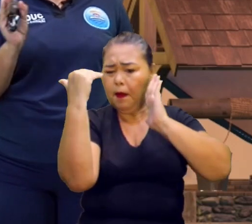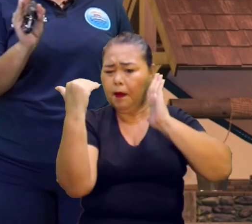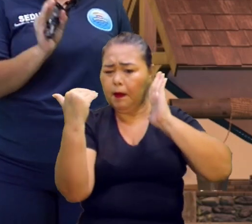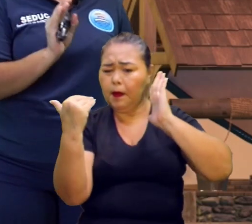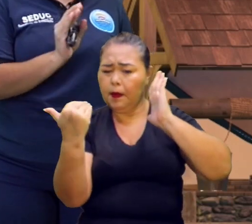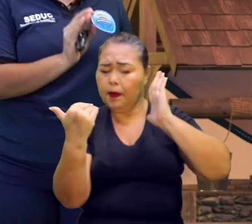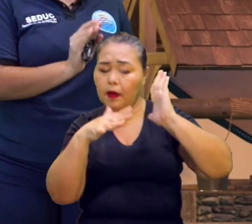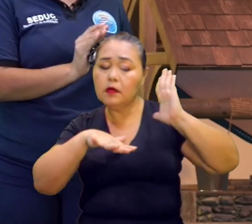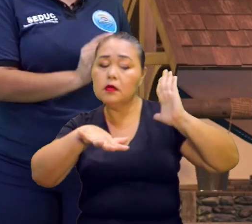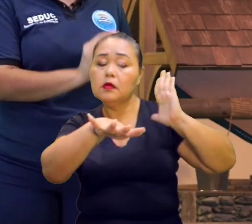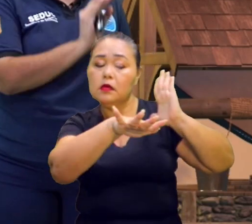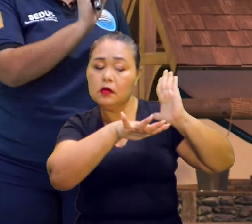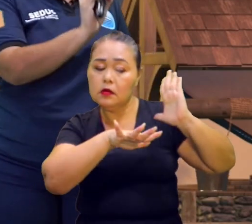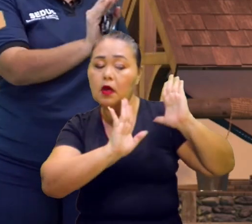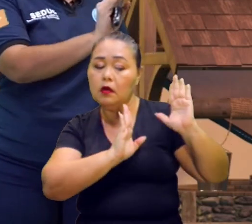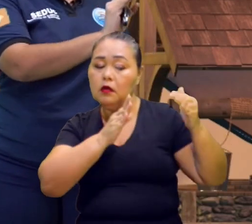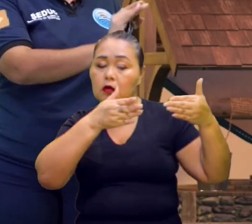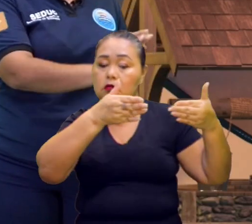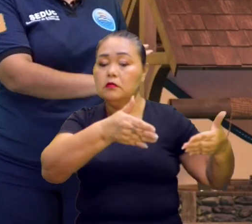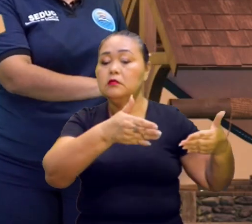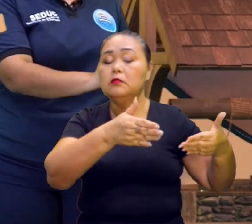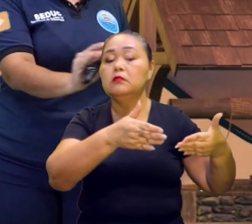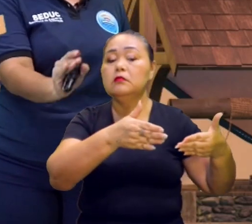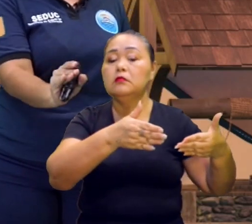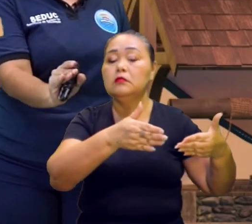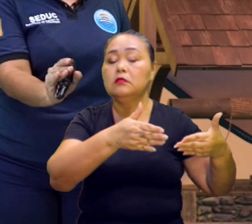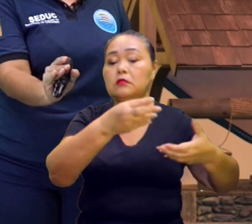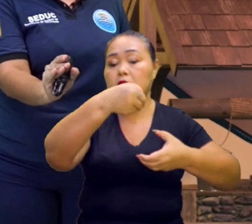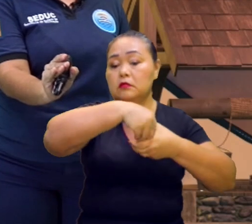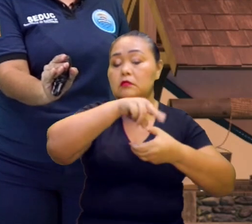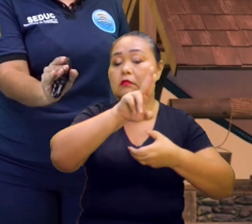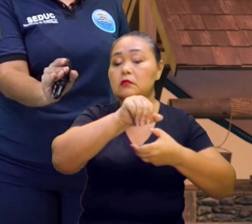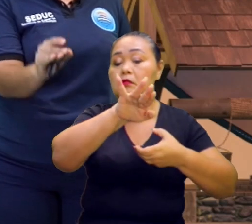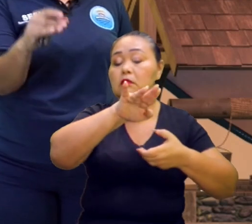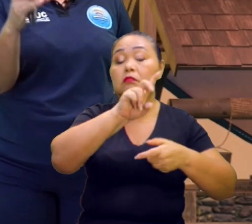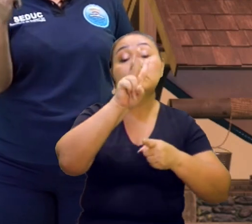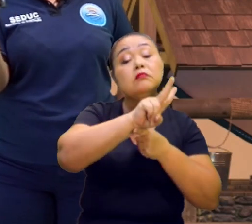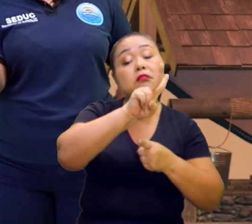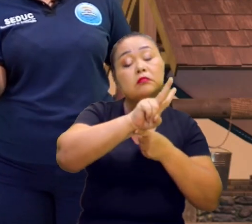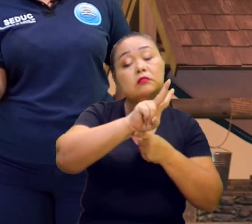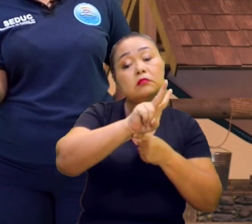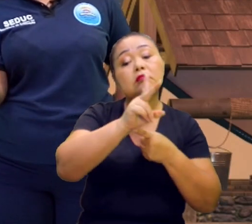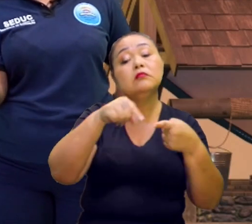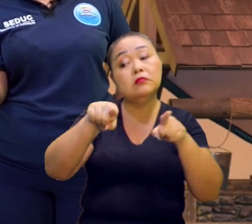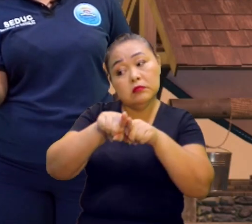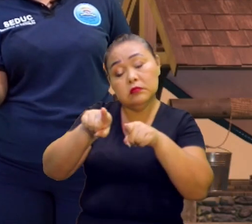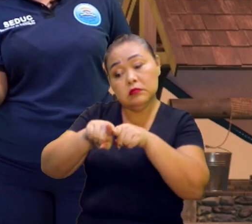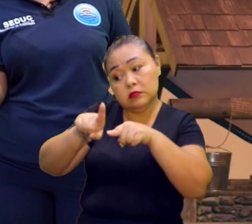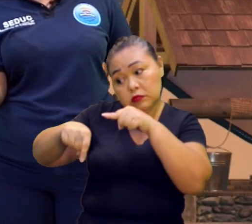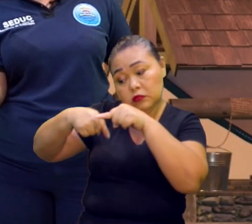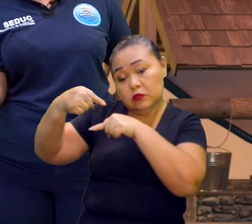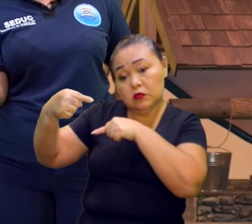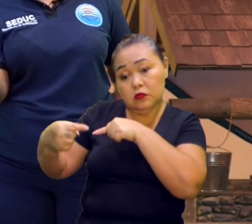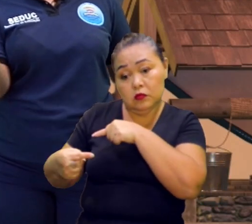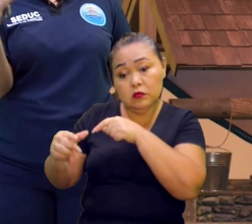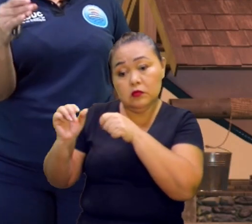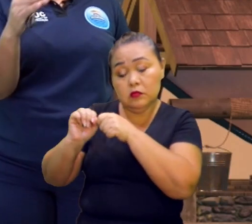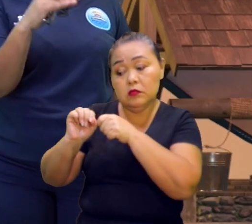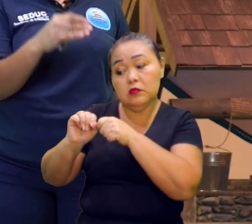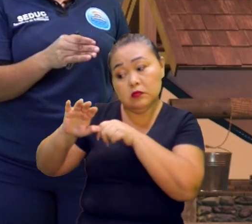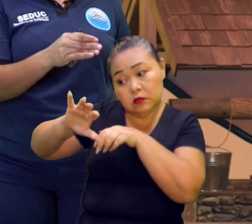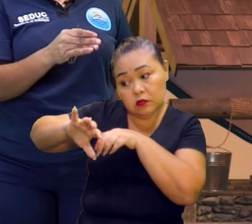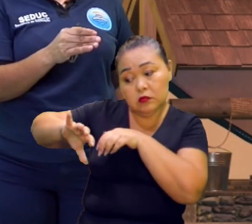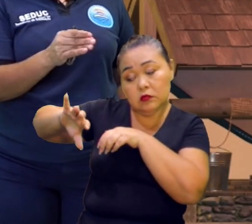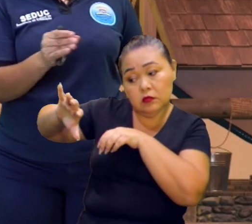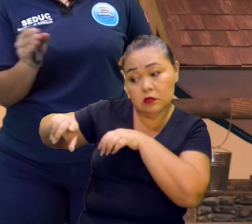de áreas que precisam estar destinadas para dentro da unidade de conservação e também seguindo os rigores